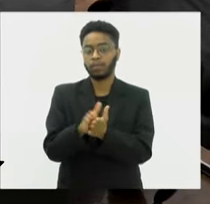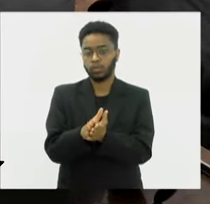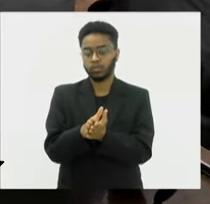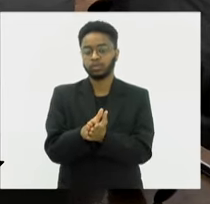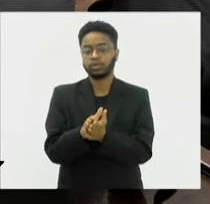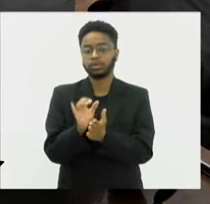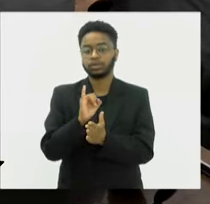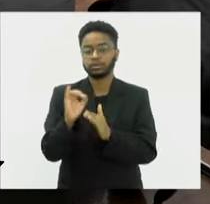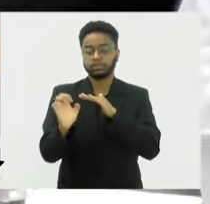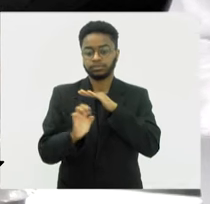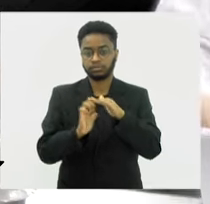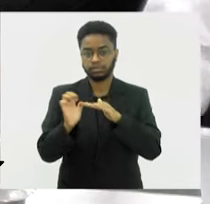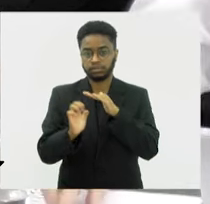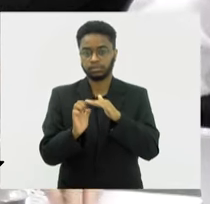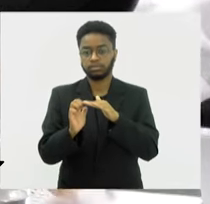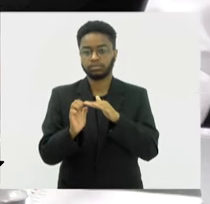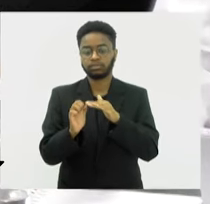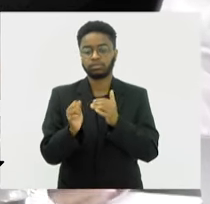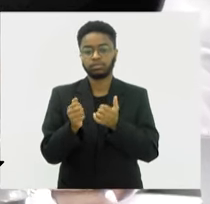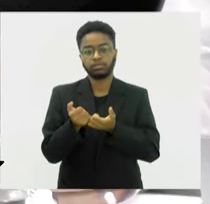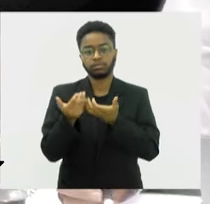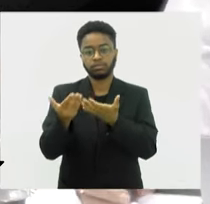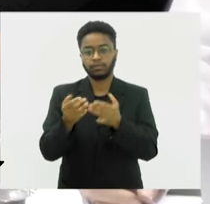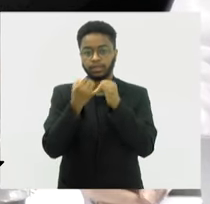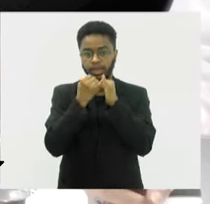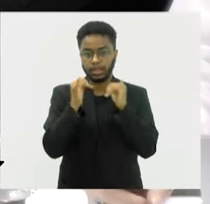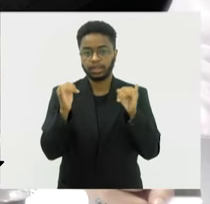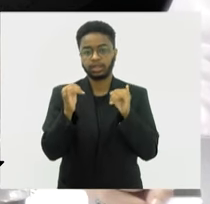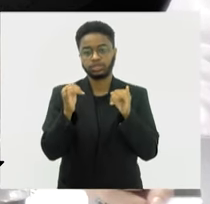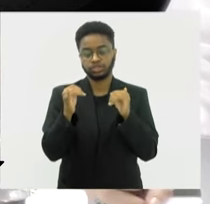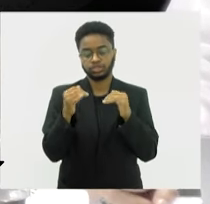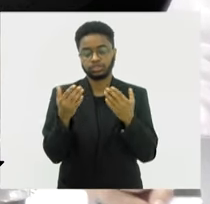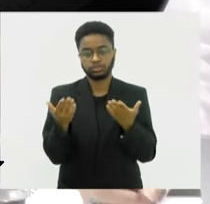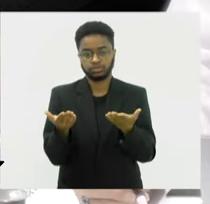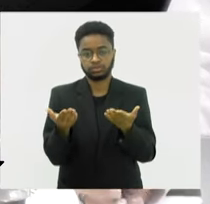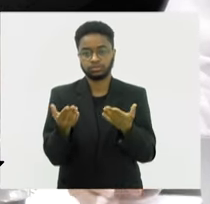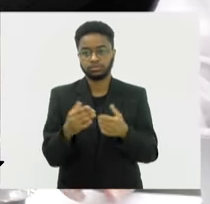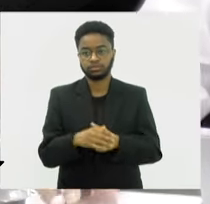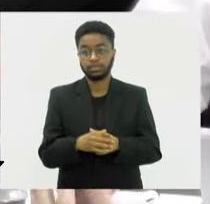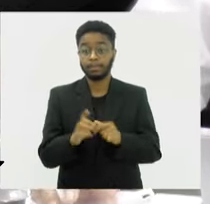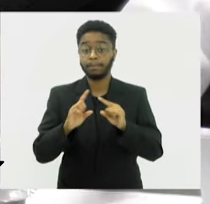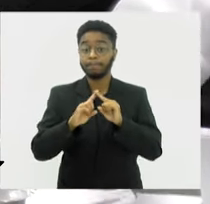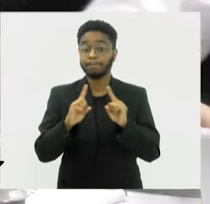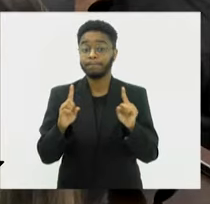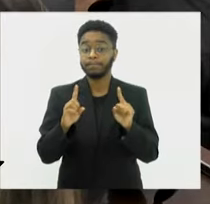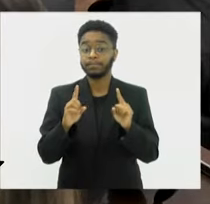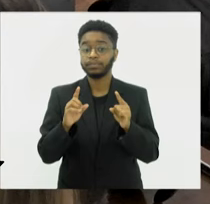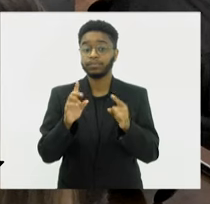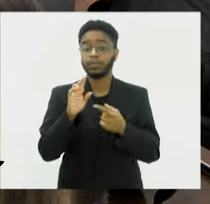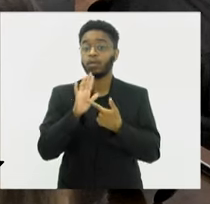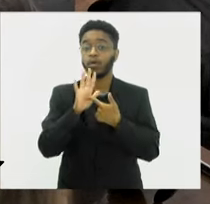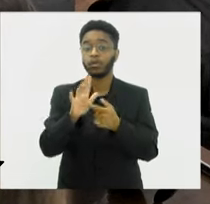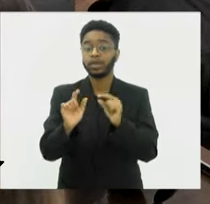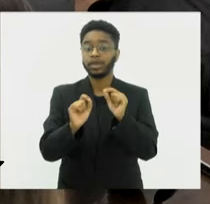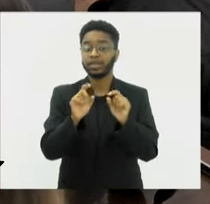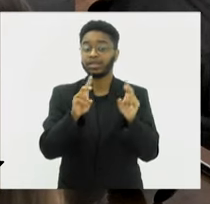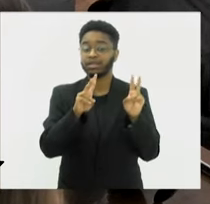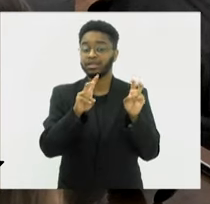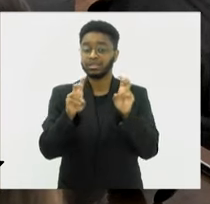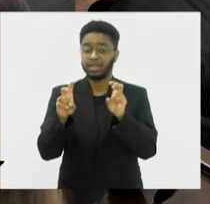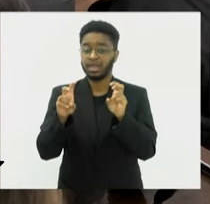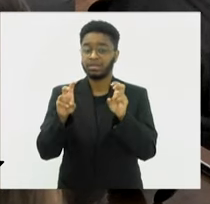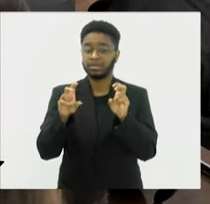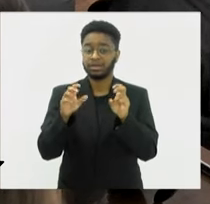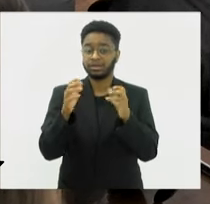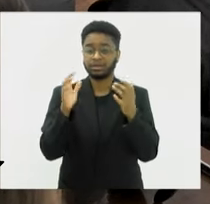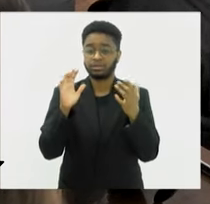as concessionárias prestadoras de energia elétrica, nesse sentido. Não, mas ressalva a questão dos desastres, que são casos